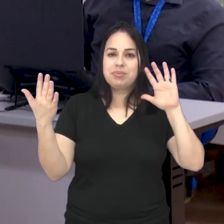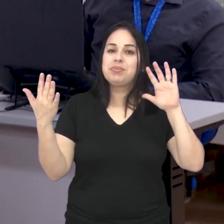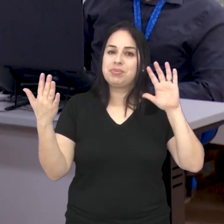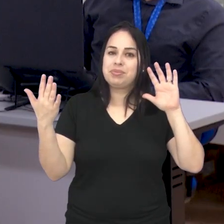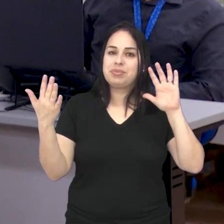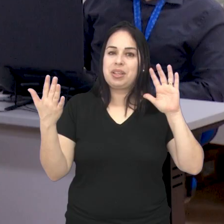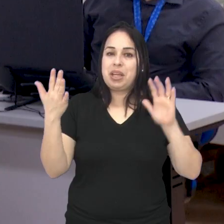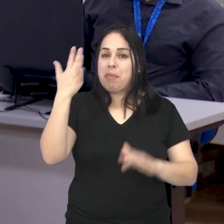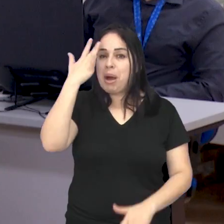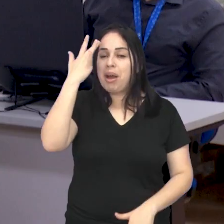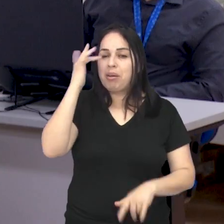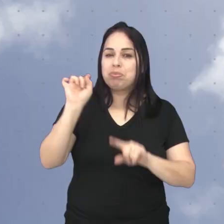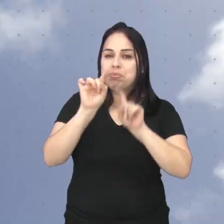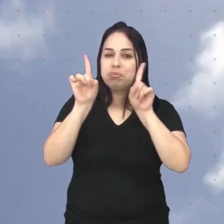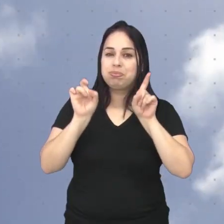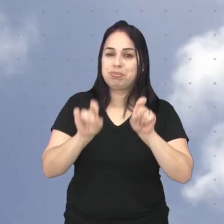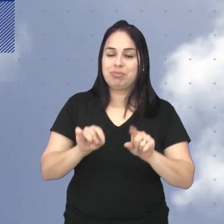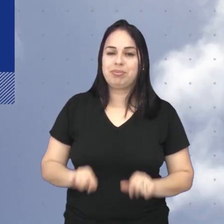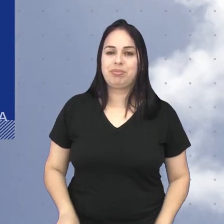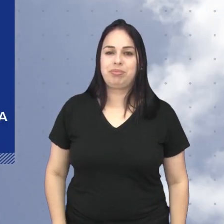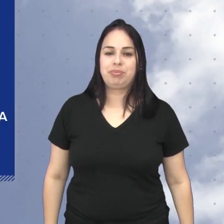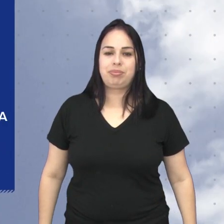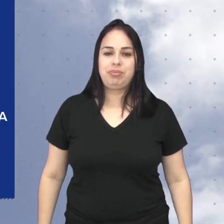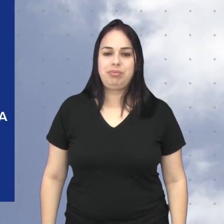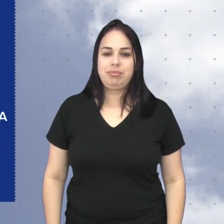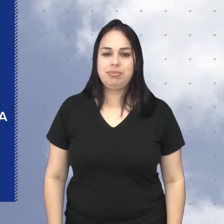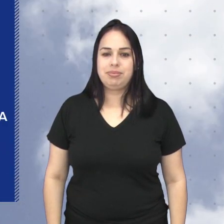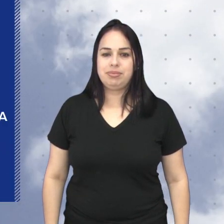tempo na tarde de hoje, também amanhã.